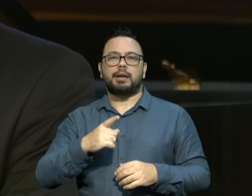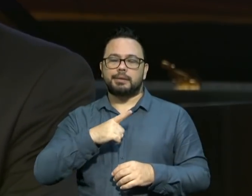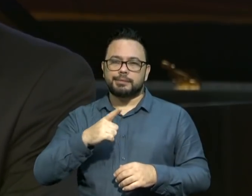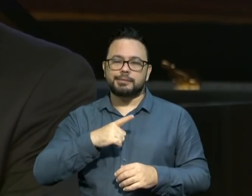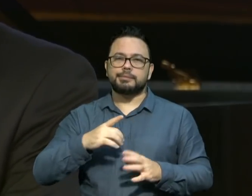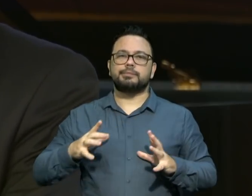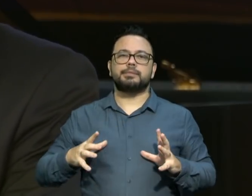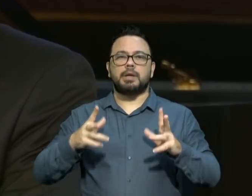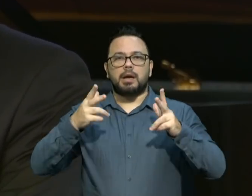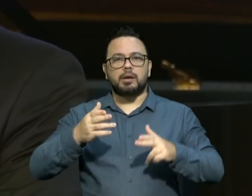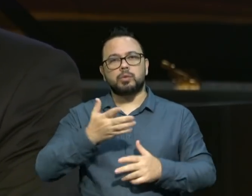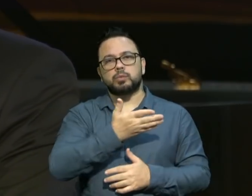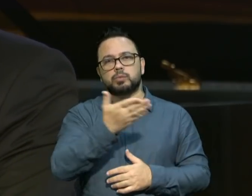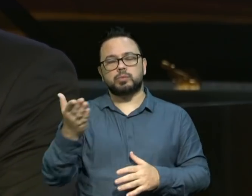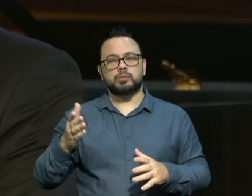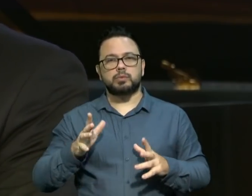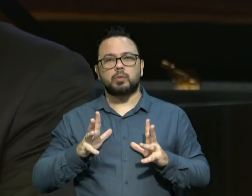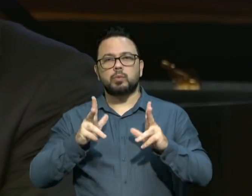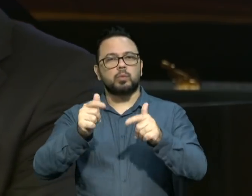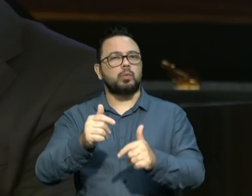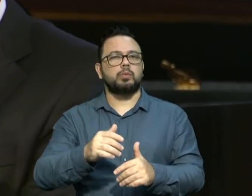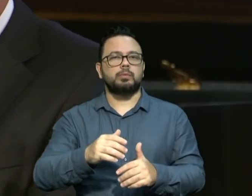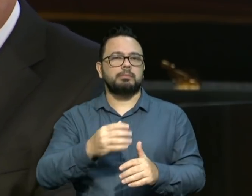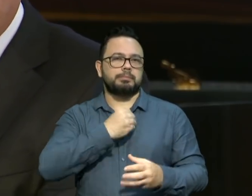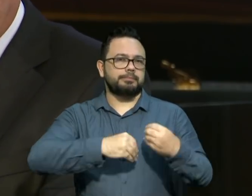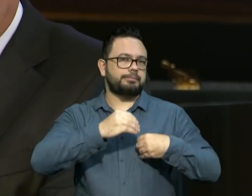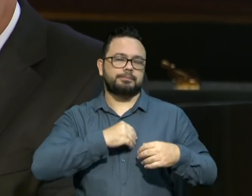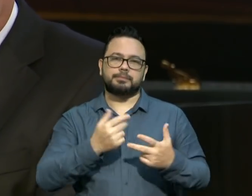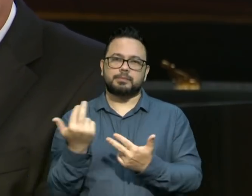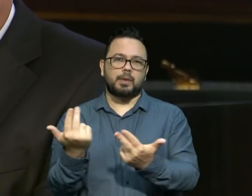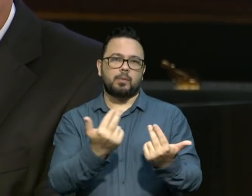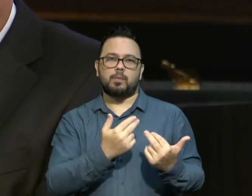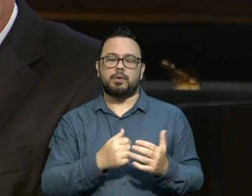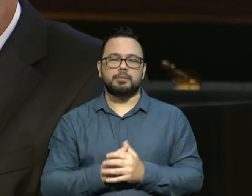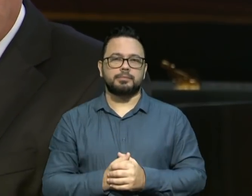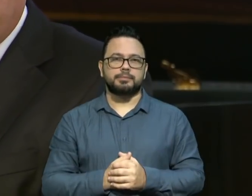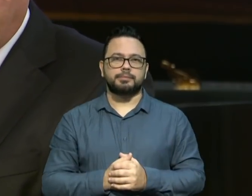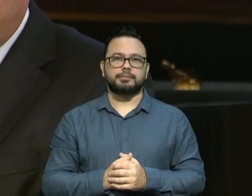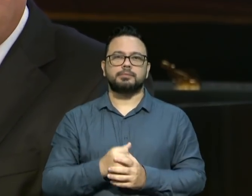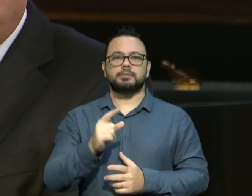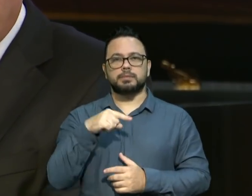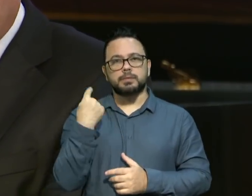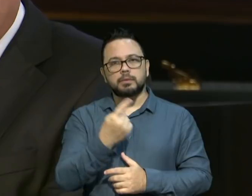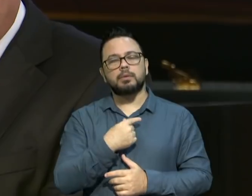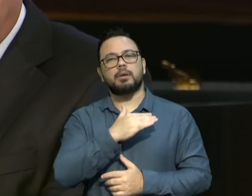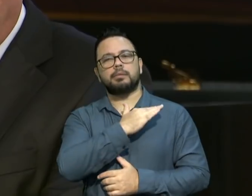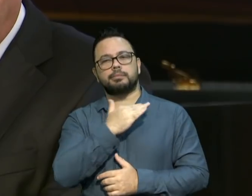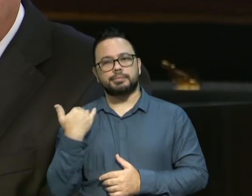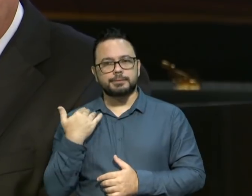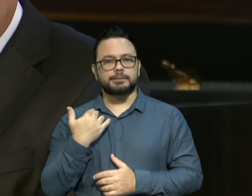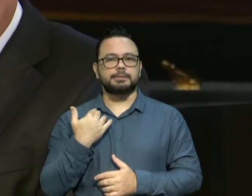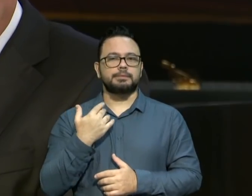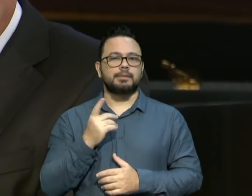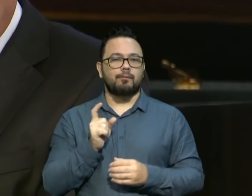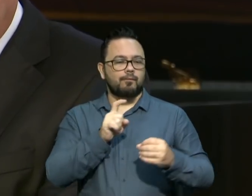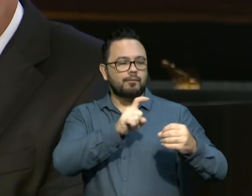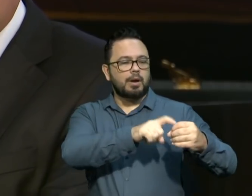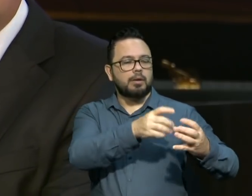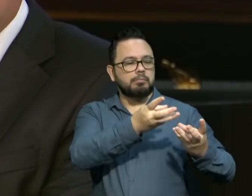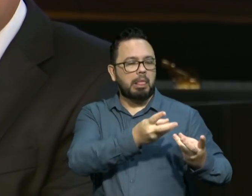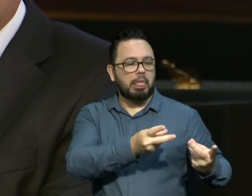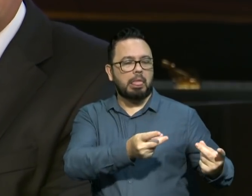pecaram Romanos 5 verso 12 a todos nós Que morremos Vamos para o pó para